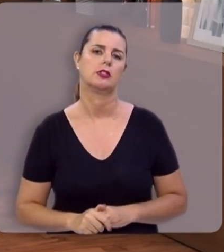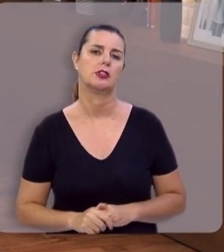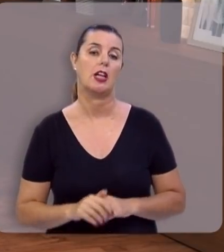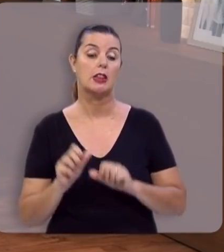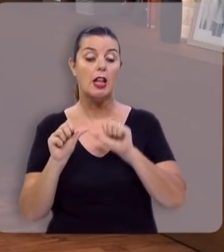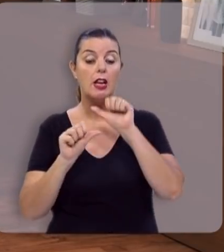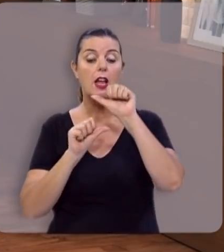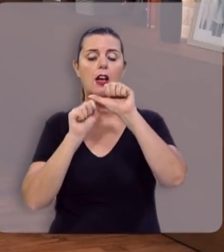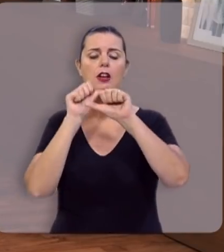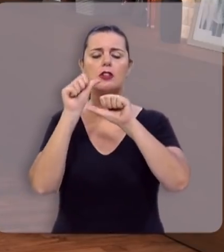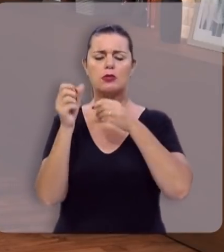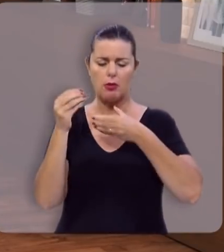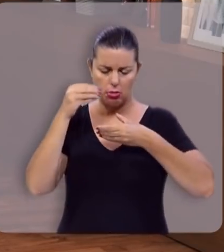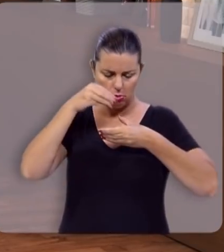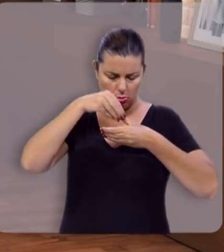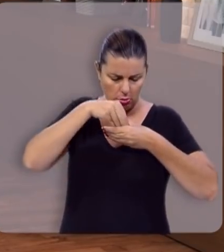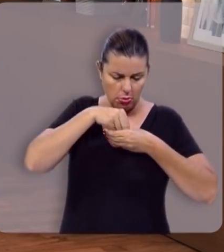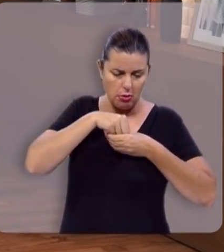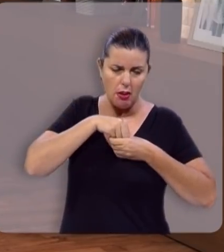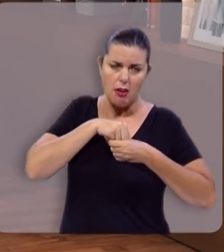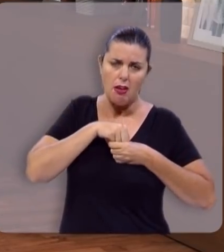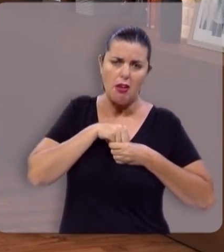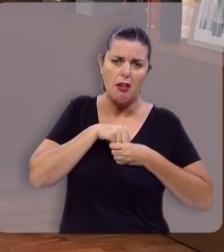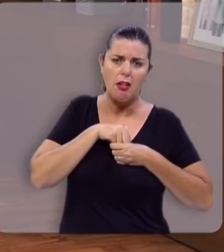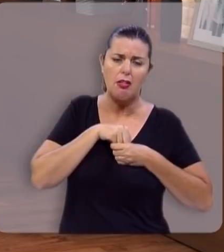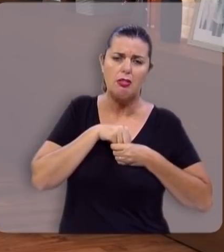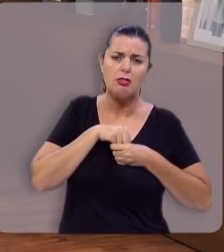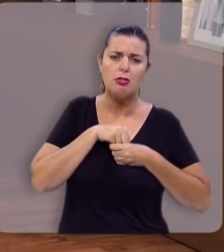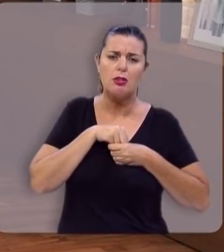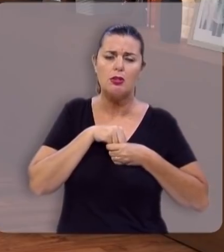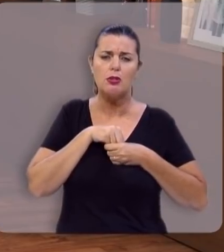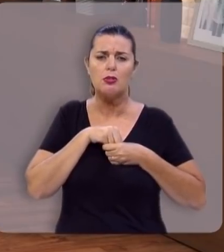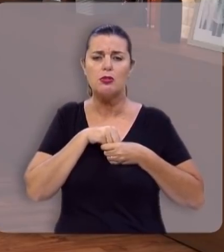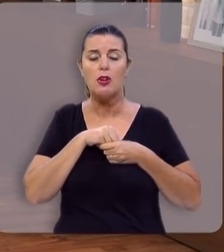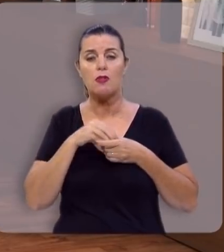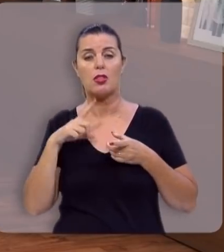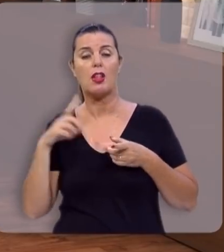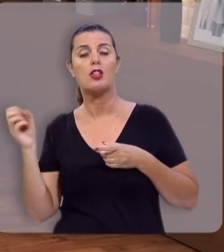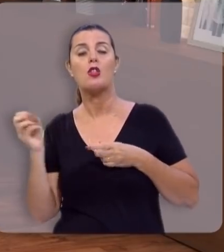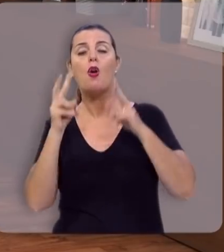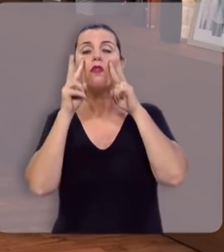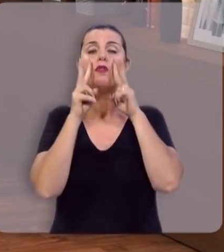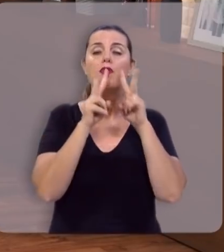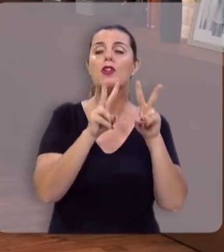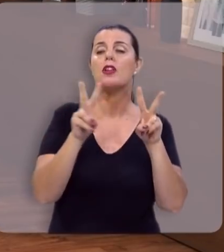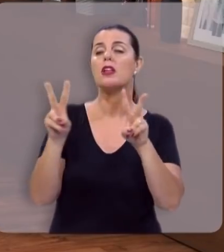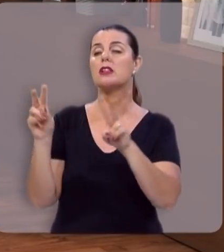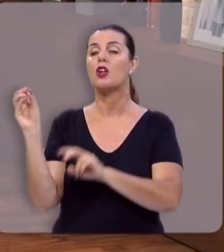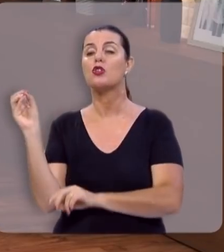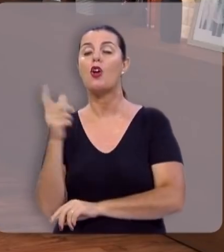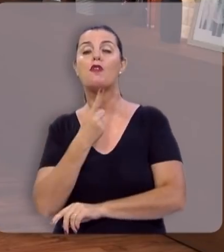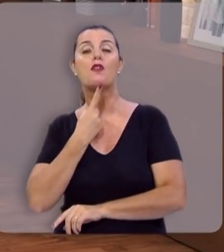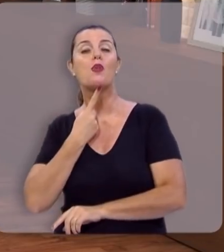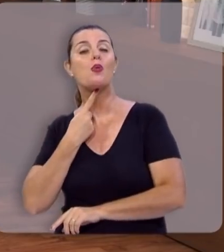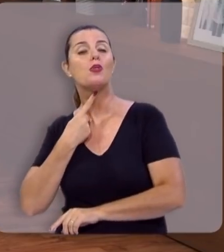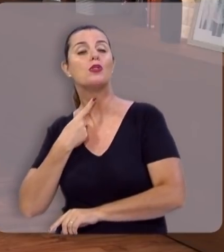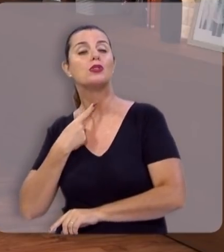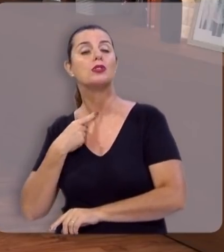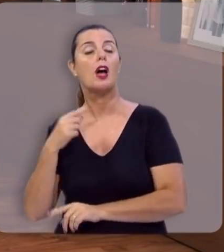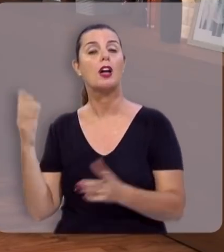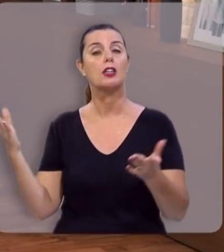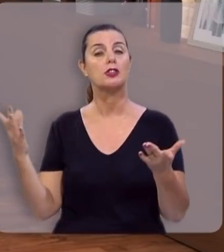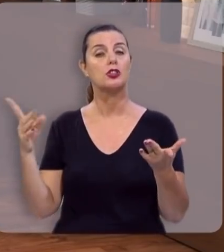transformação íntima. E você ter uma nova visão, novos gostos, novas